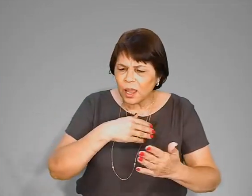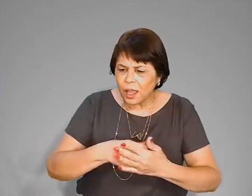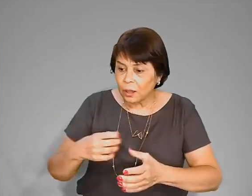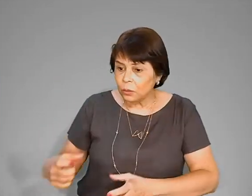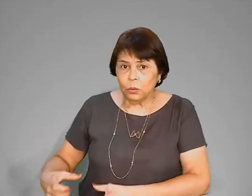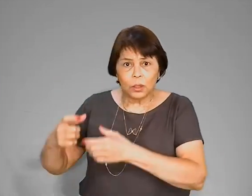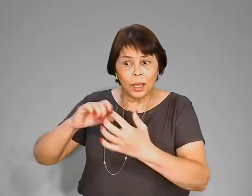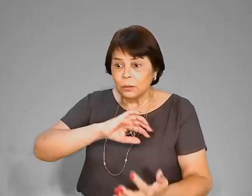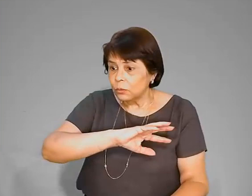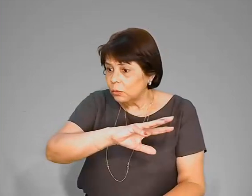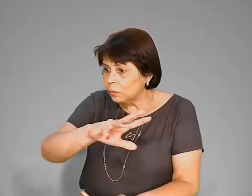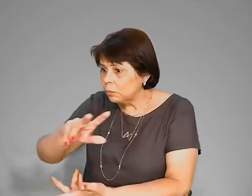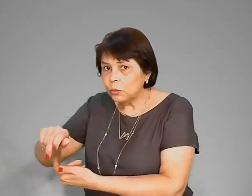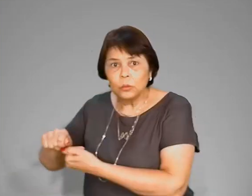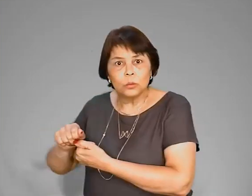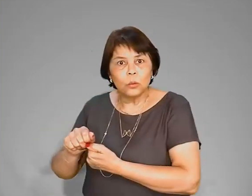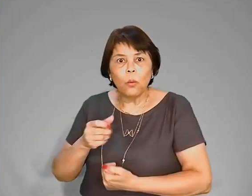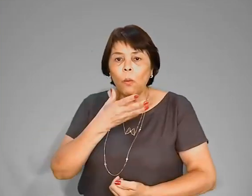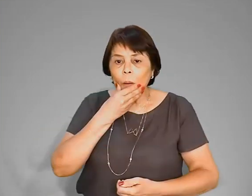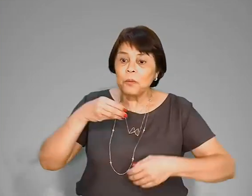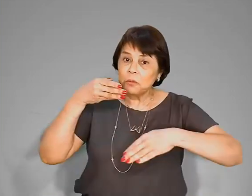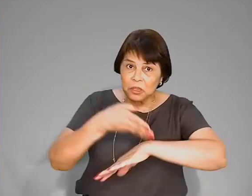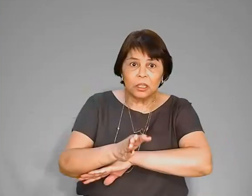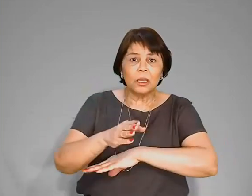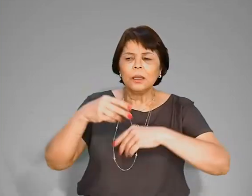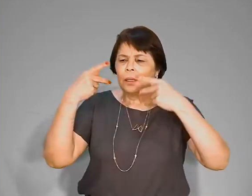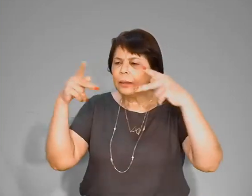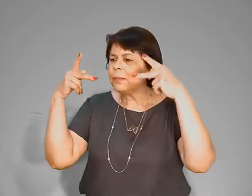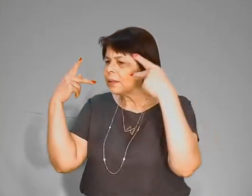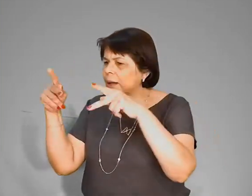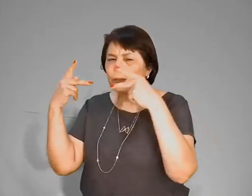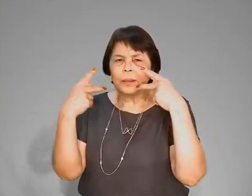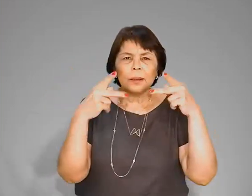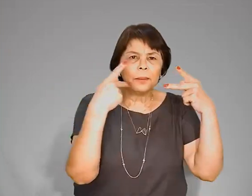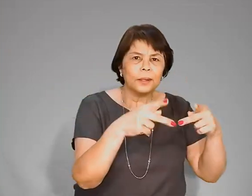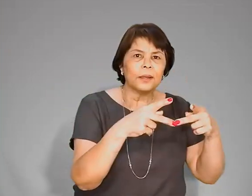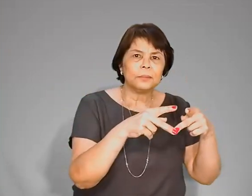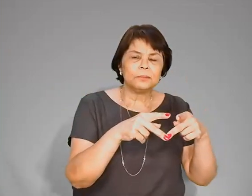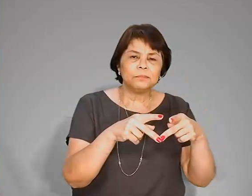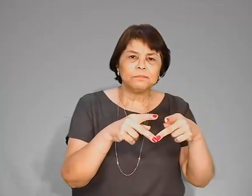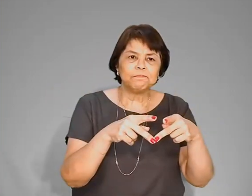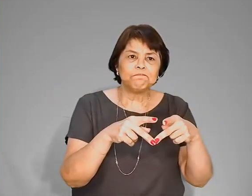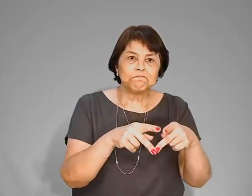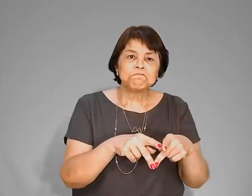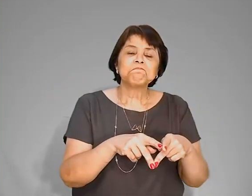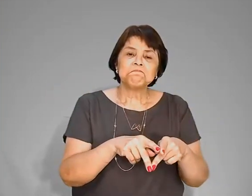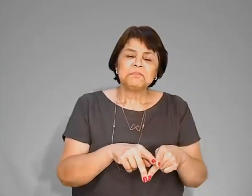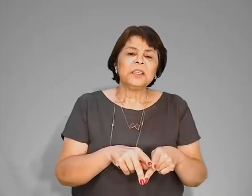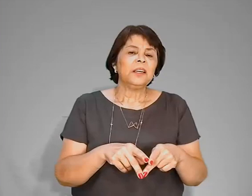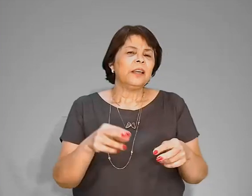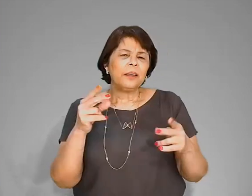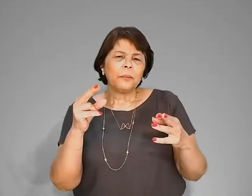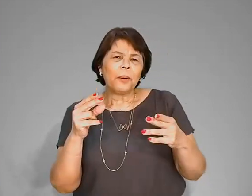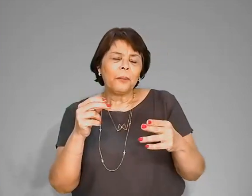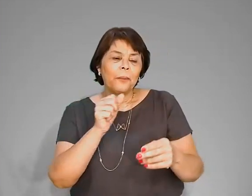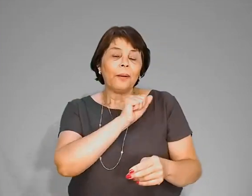é aquele homem de Deus ou aquela mulher de Deus que atinge qualquer lugar. Ele tem uma